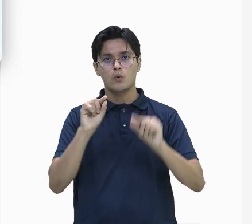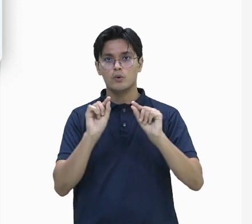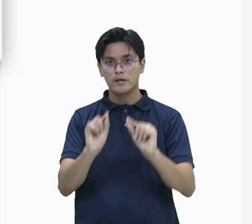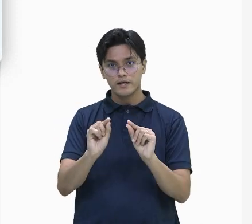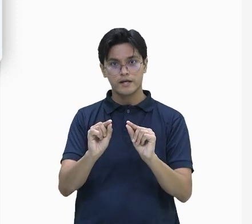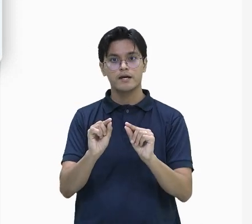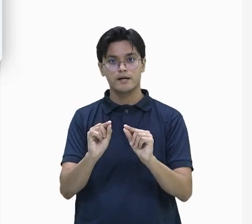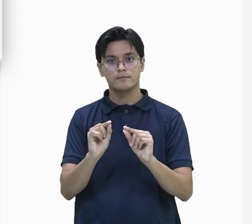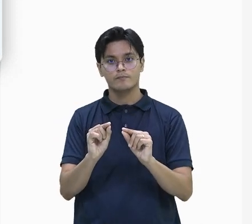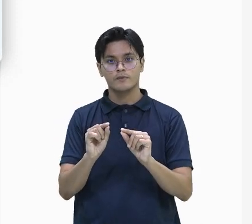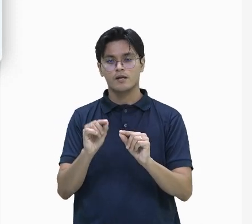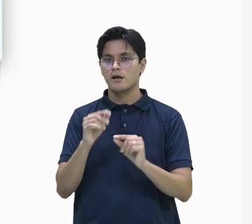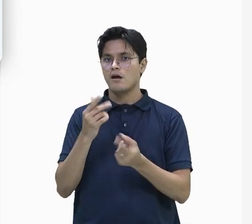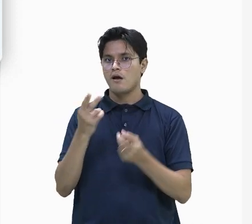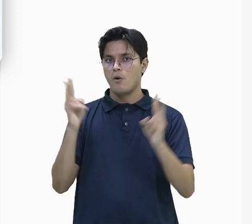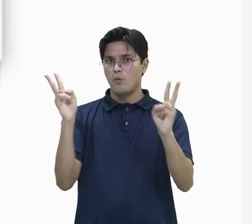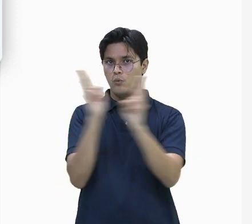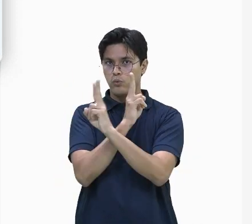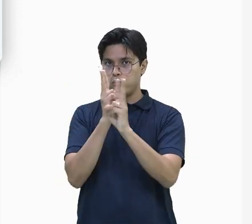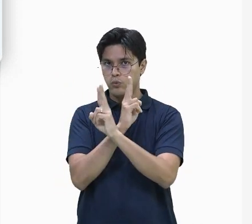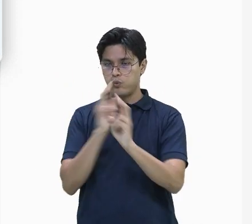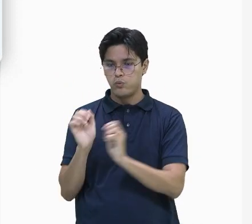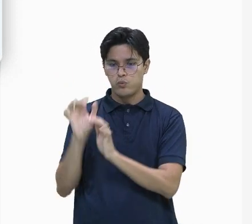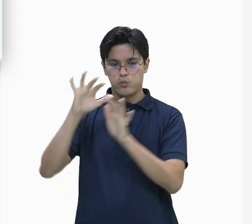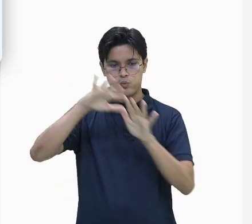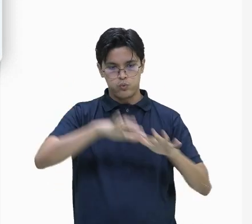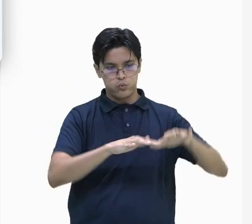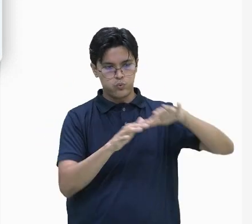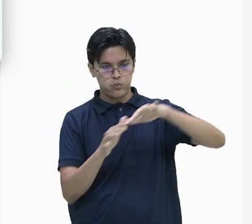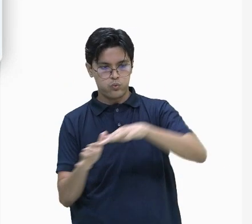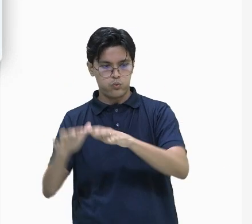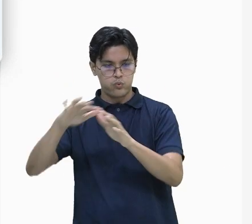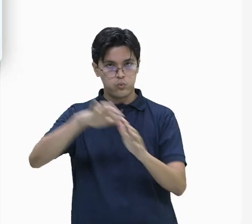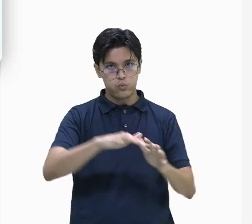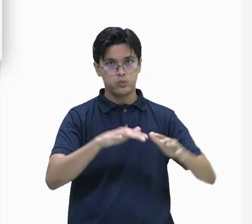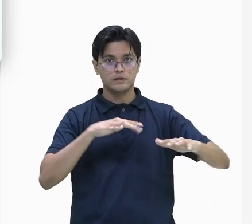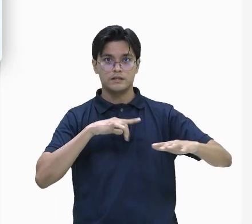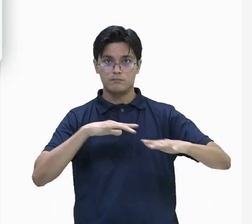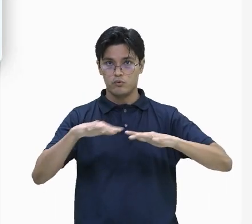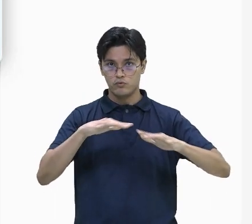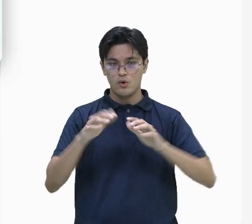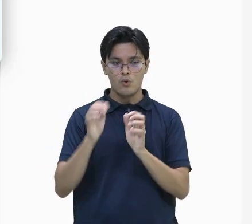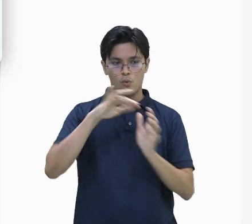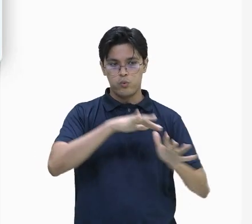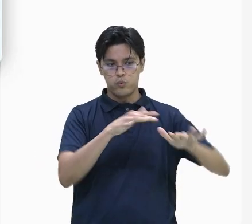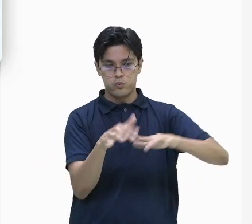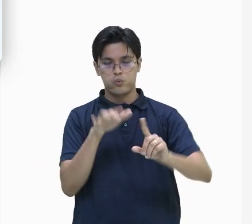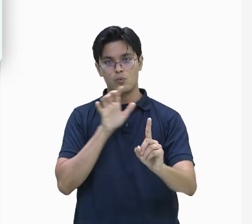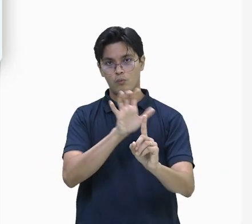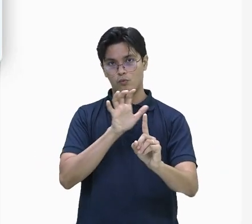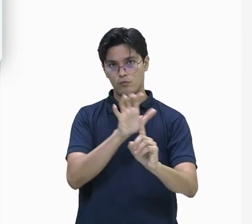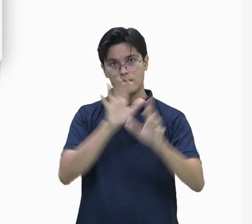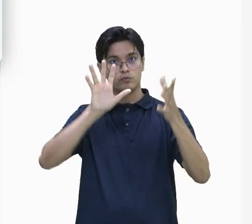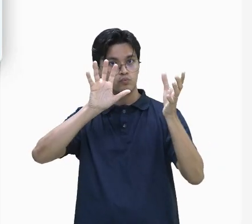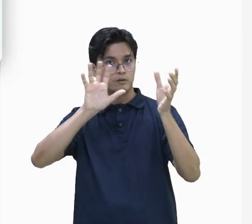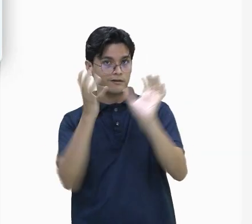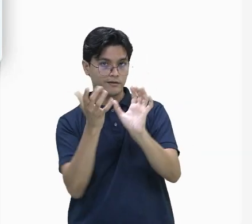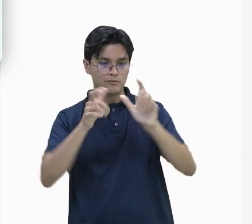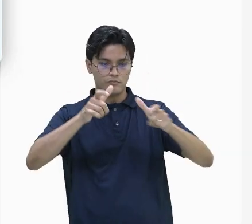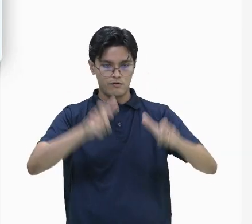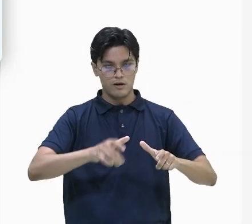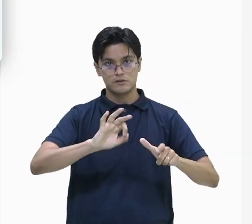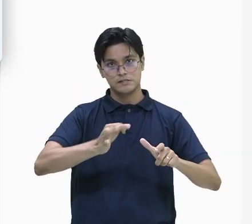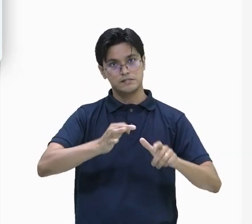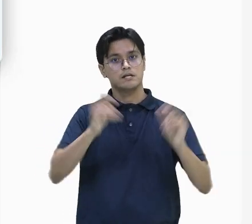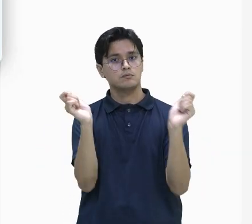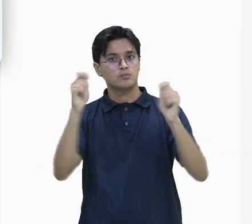se deslocam da atmosfera e influenciam, né, o clima por onde atuam, podendo